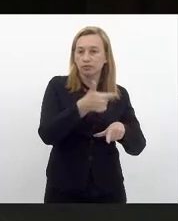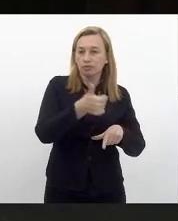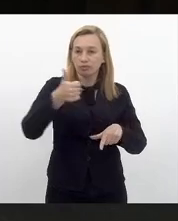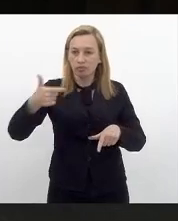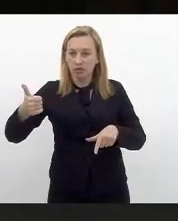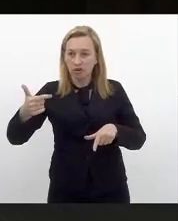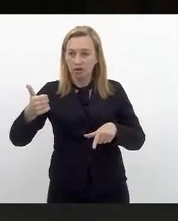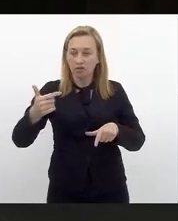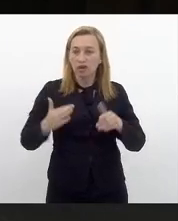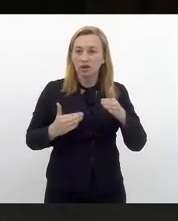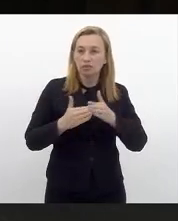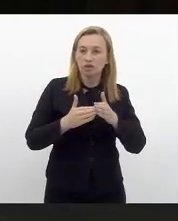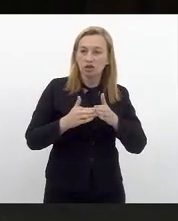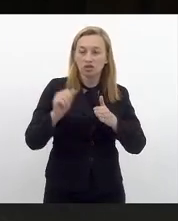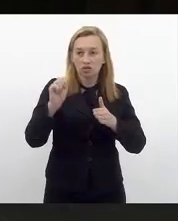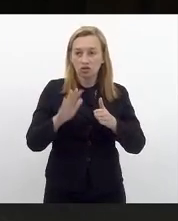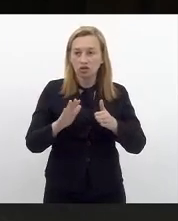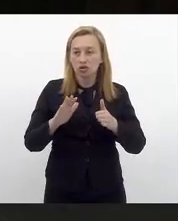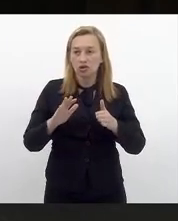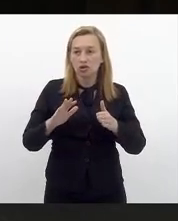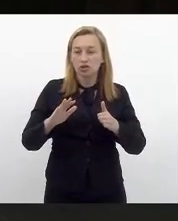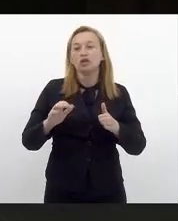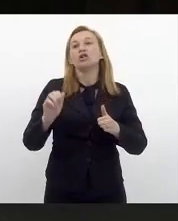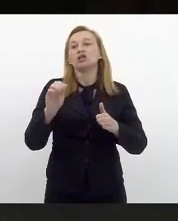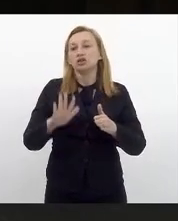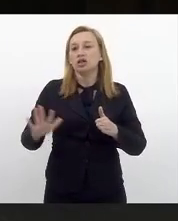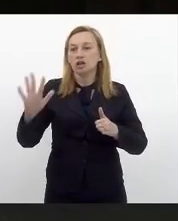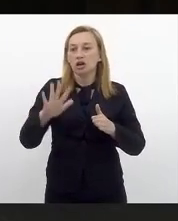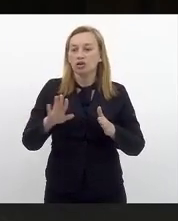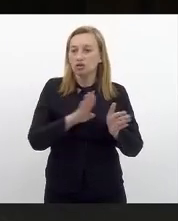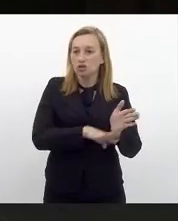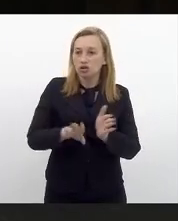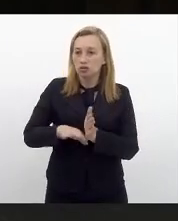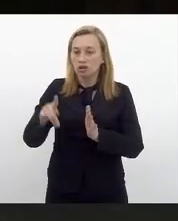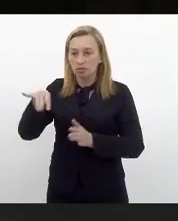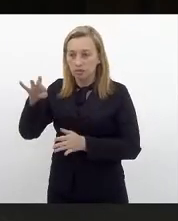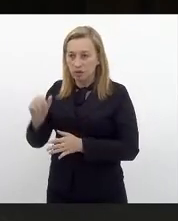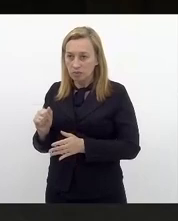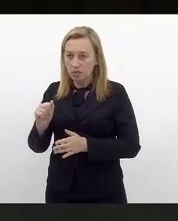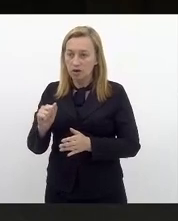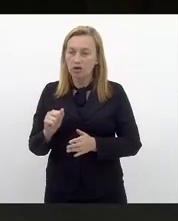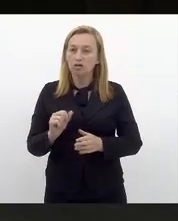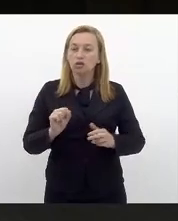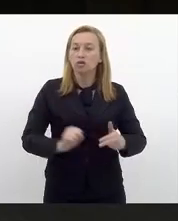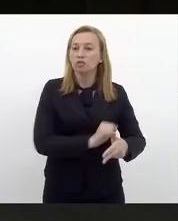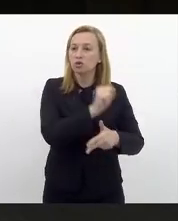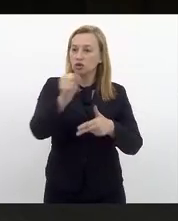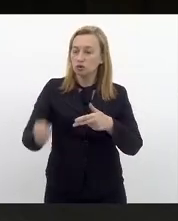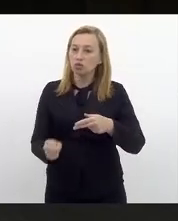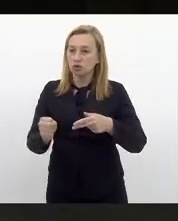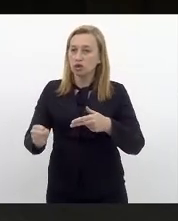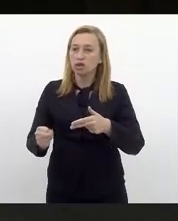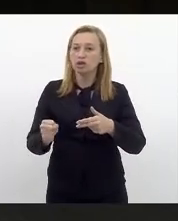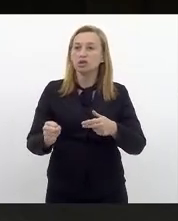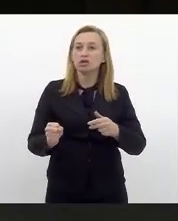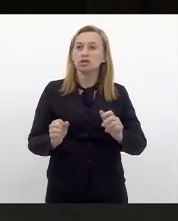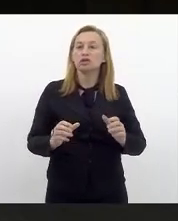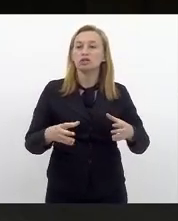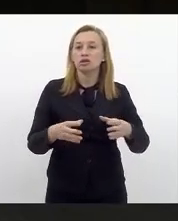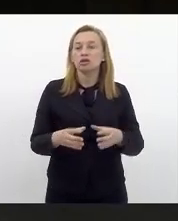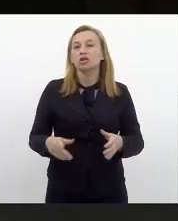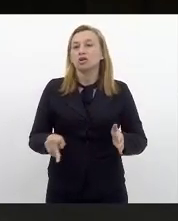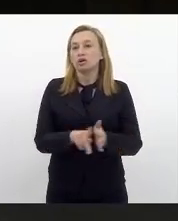ao limite global de despesas primárias conjuntamente empenhadas Pelos poderes e órgãos do estado